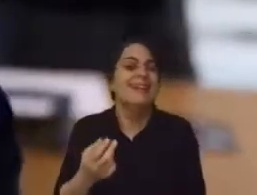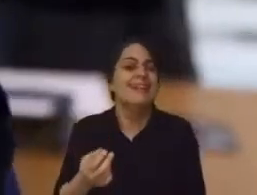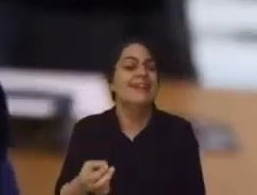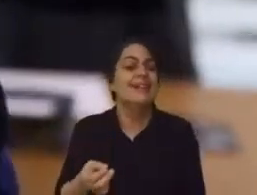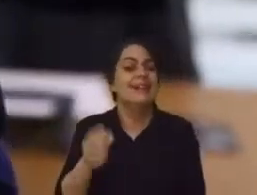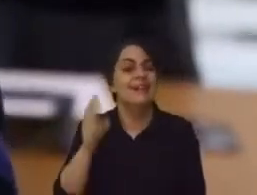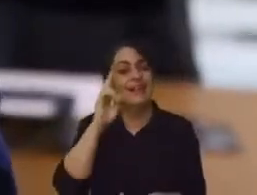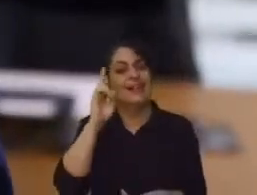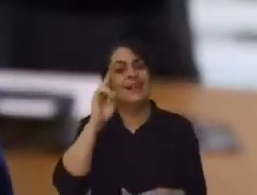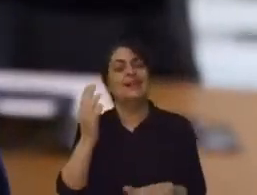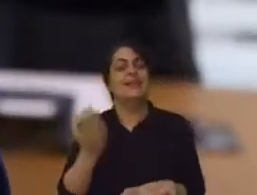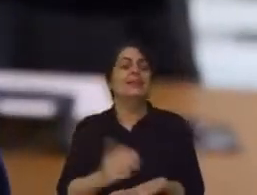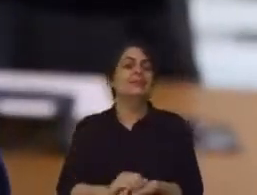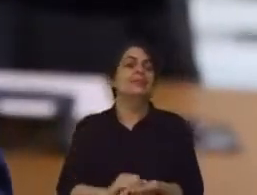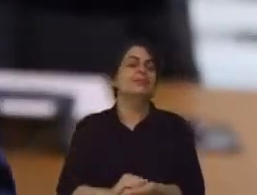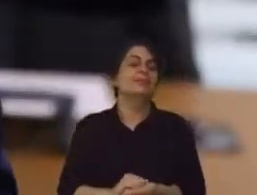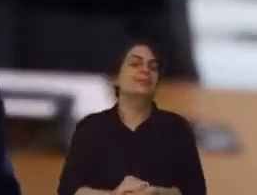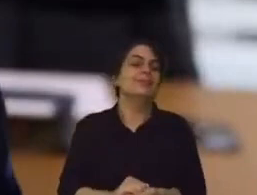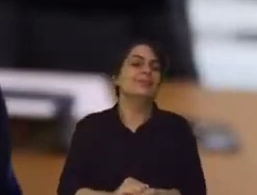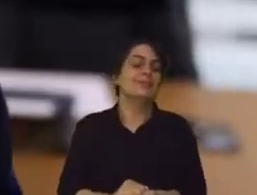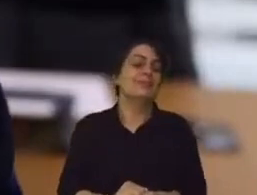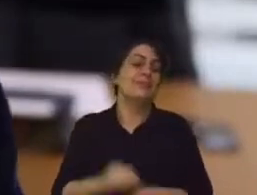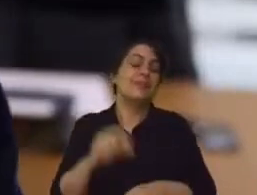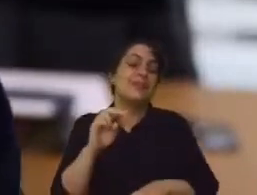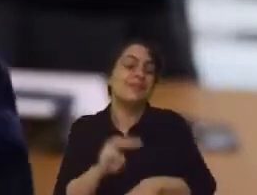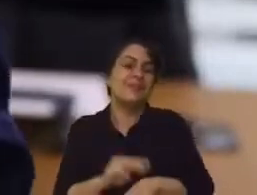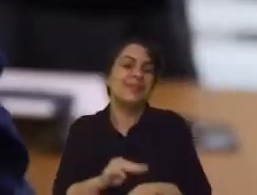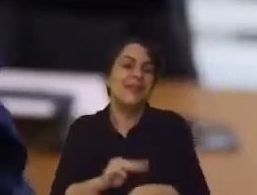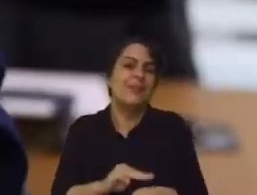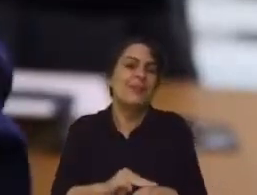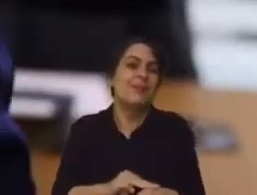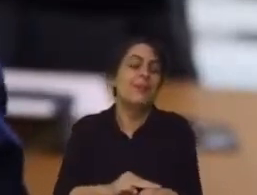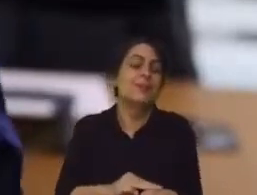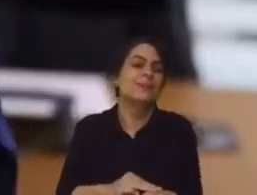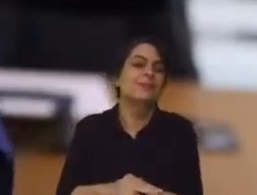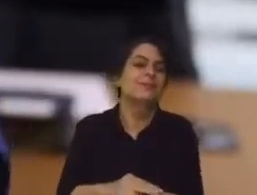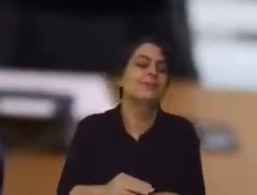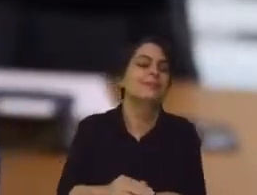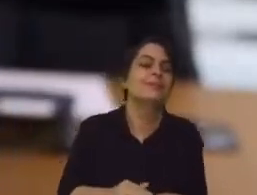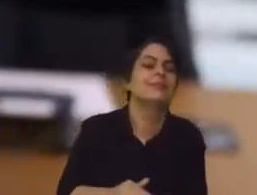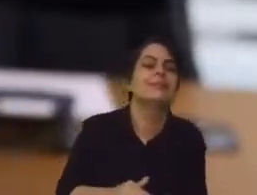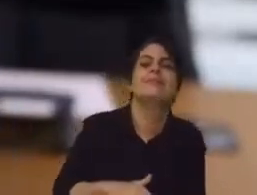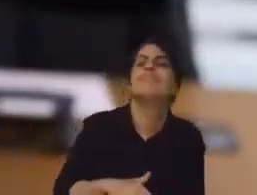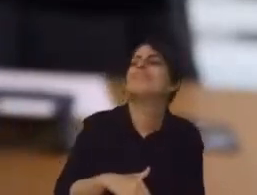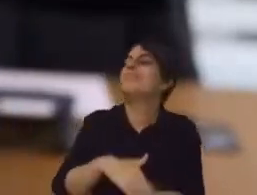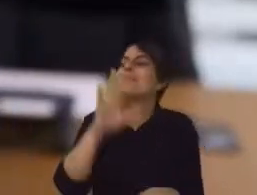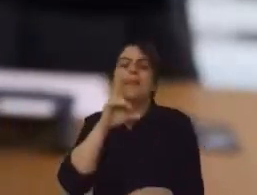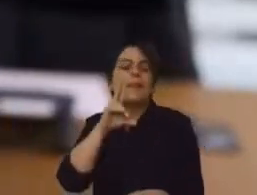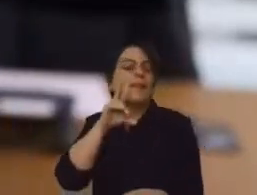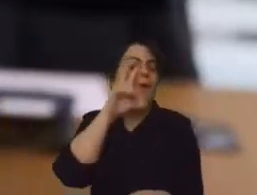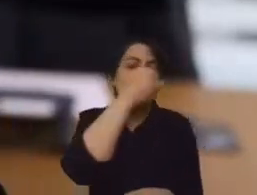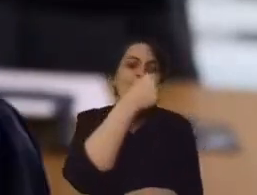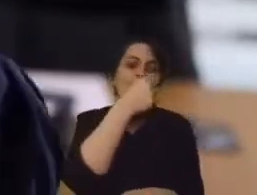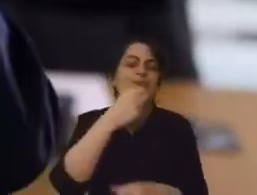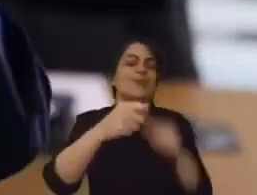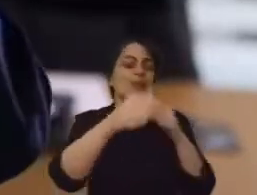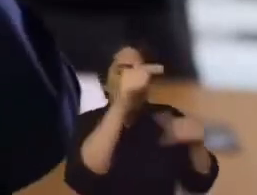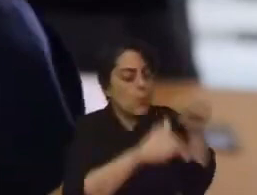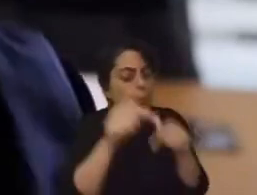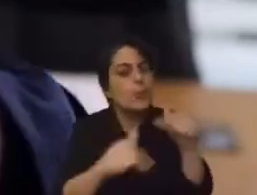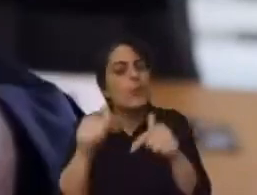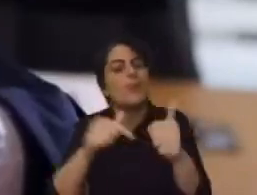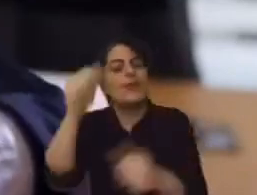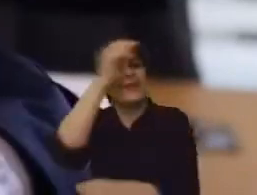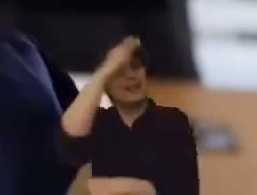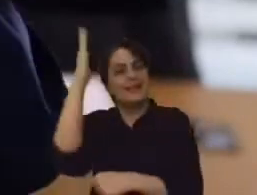sindical, possivelmente um dos momentos mais auspiciosos da luta dos trabalhadores brasileiros, e você,